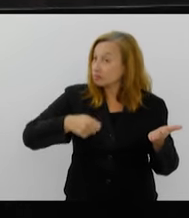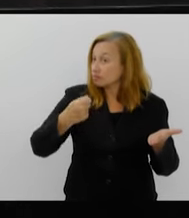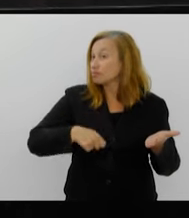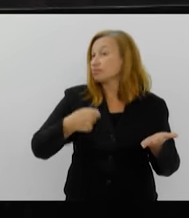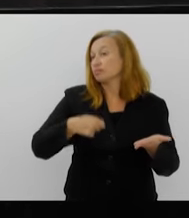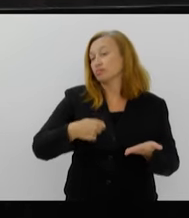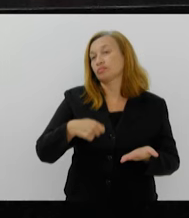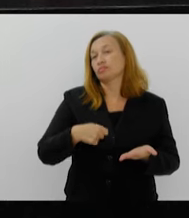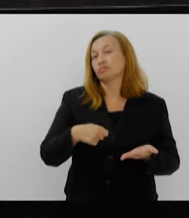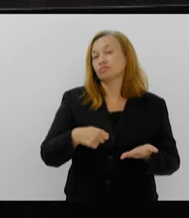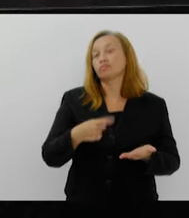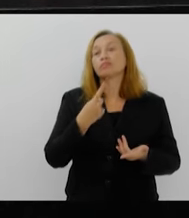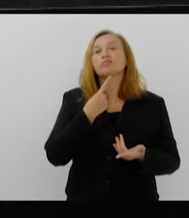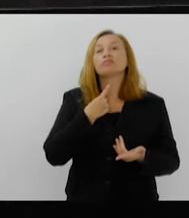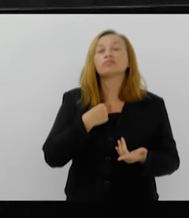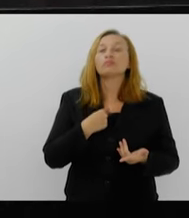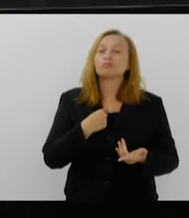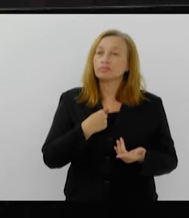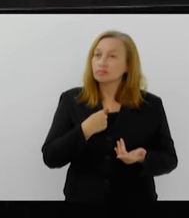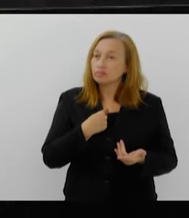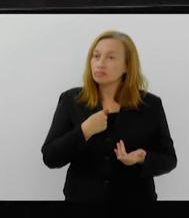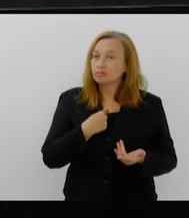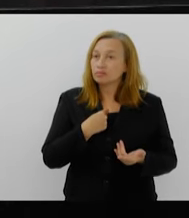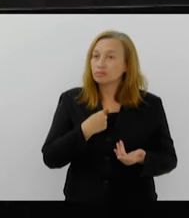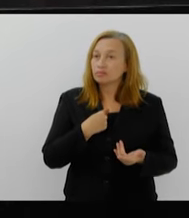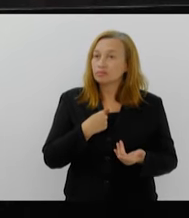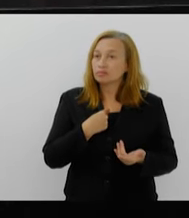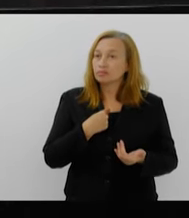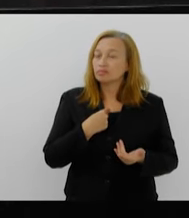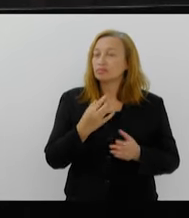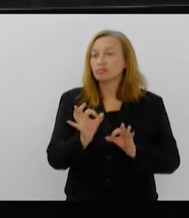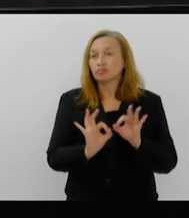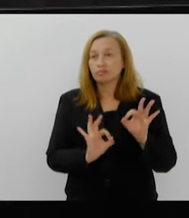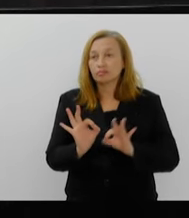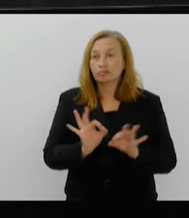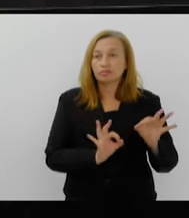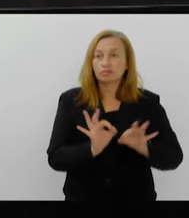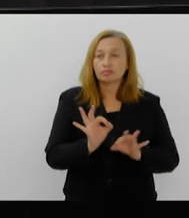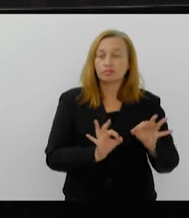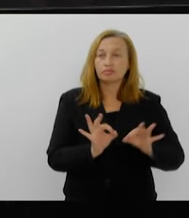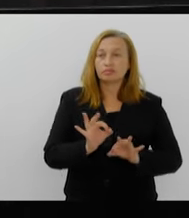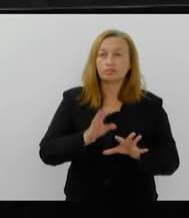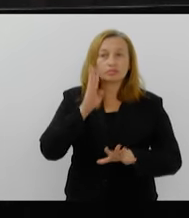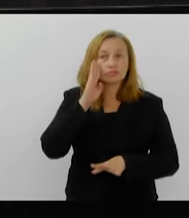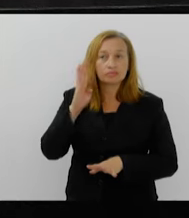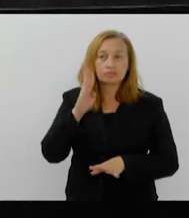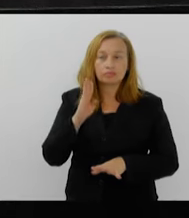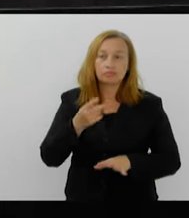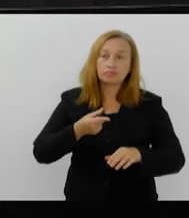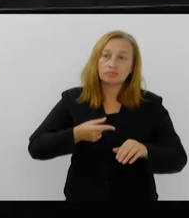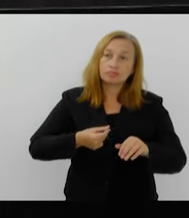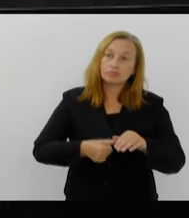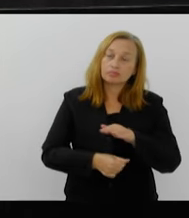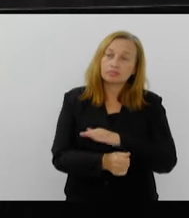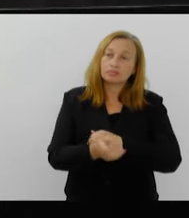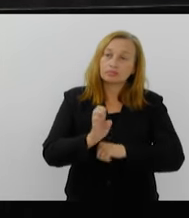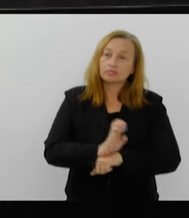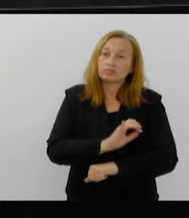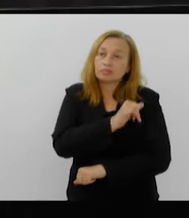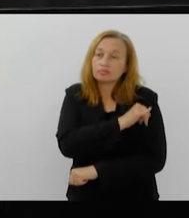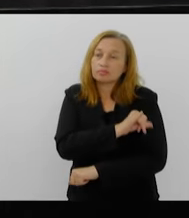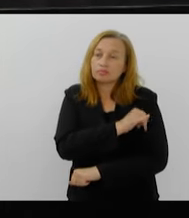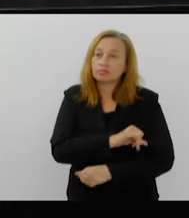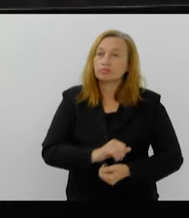necessidade, o desejo e organiza as prioridades de investimento do Estado do Rio de